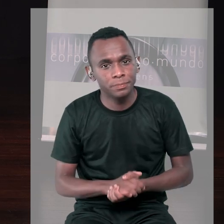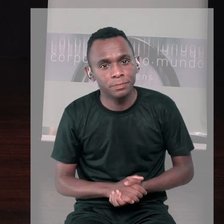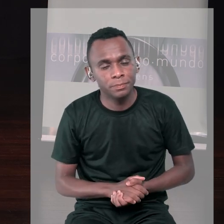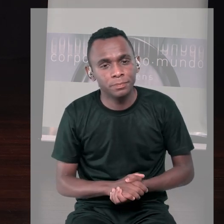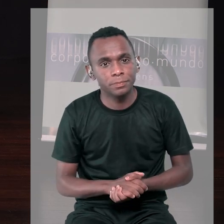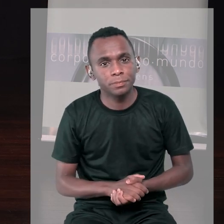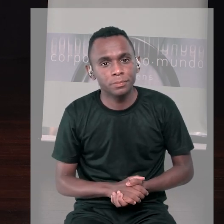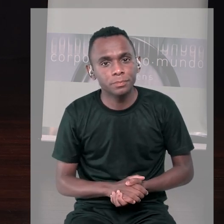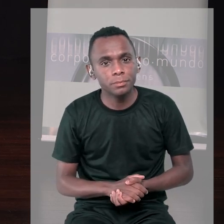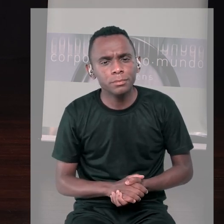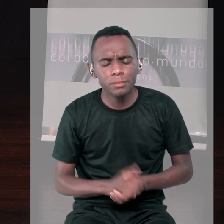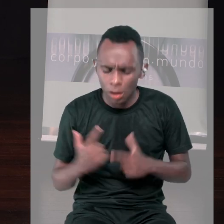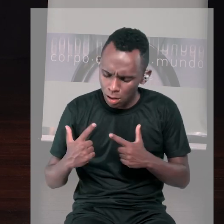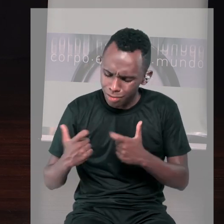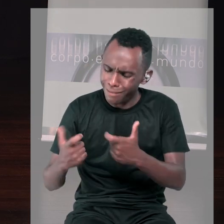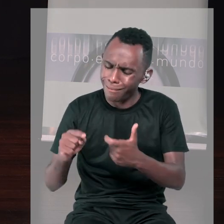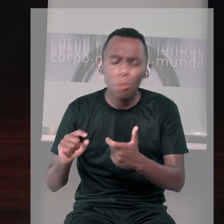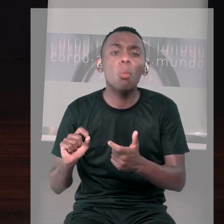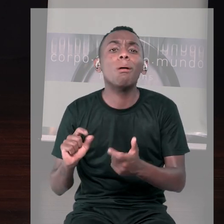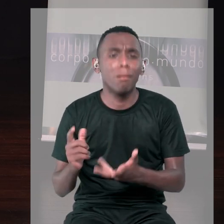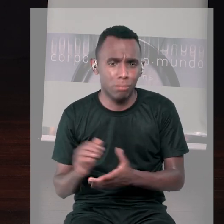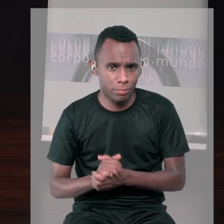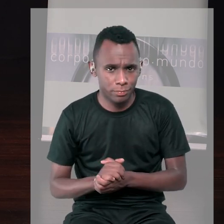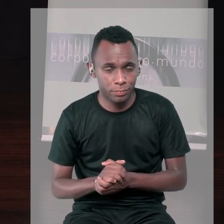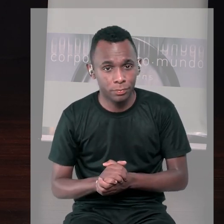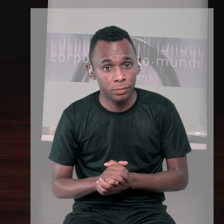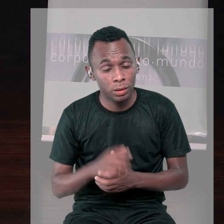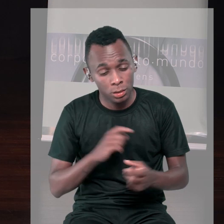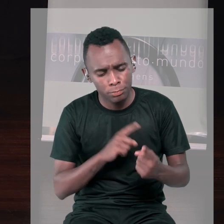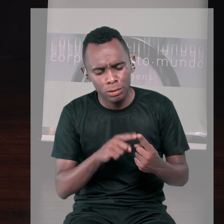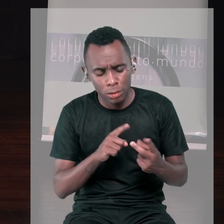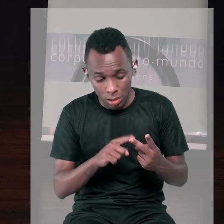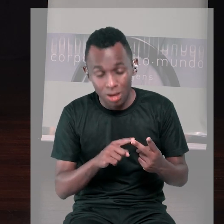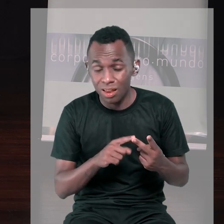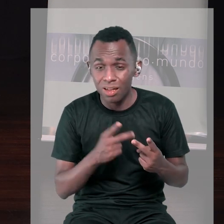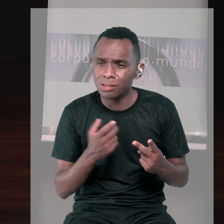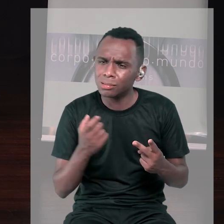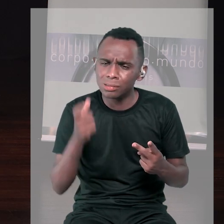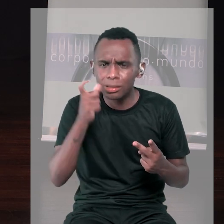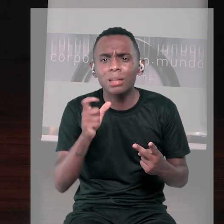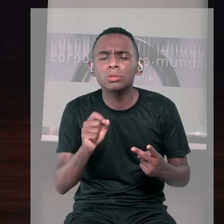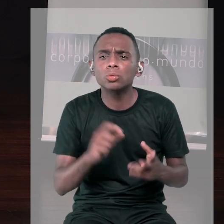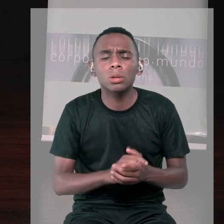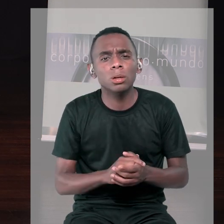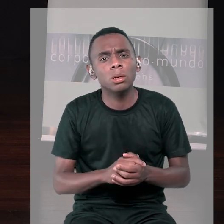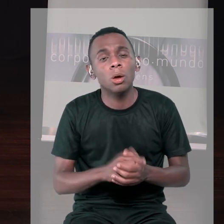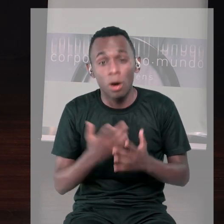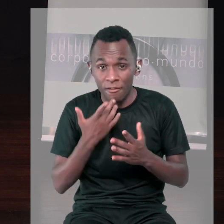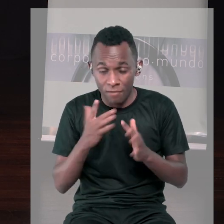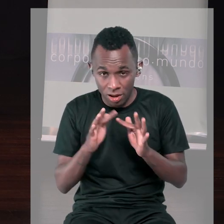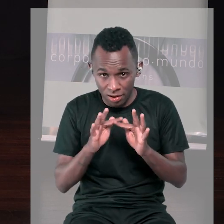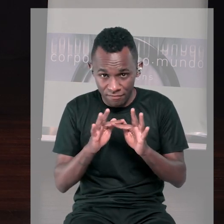Primeiro, o que é uma guerra? Então, o Clausewitz é interessante porque, se nós pegarmos essa frase que eu citei com